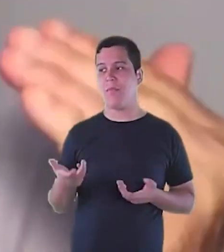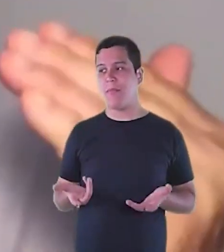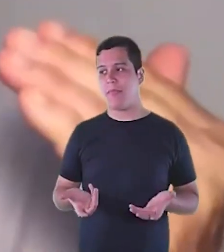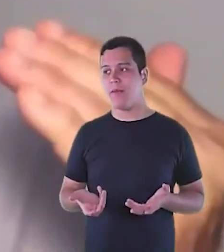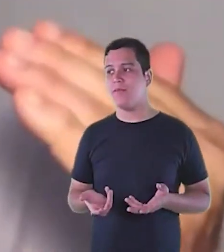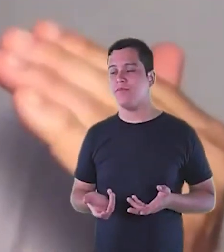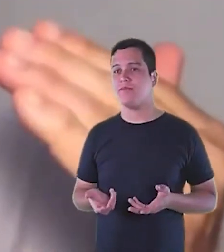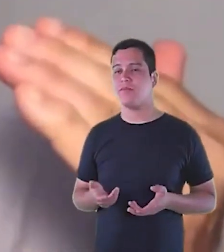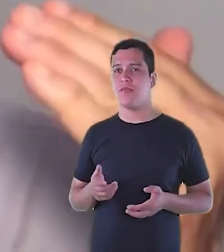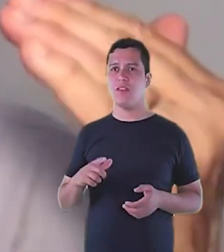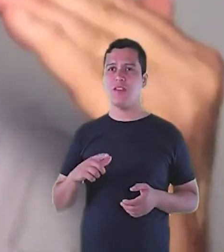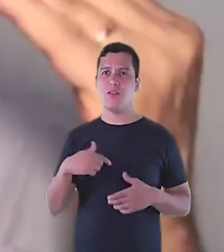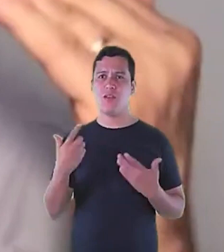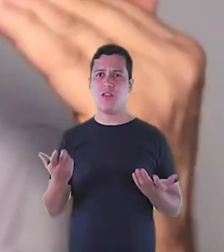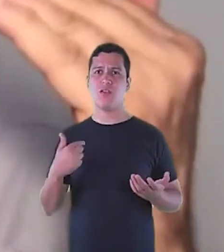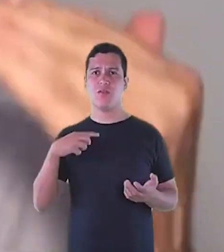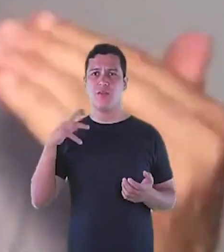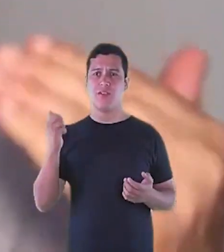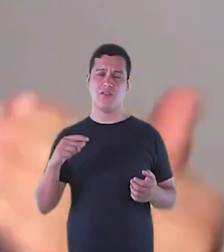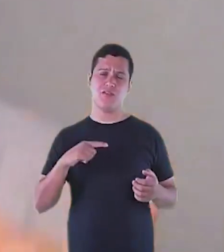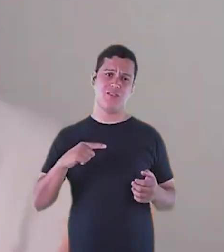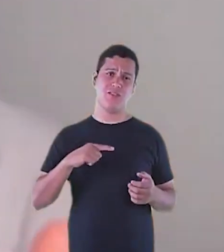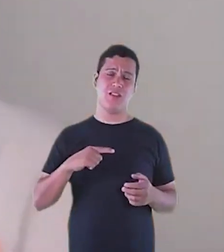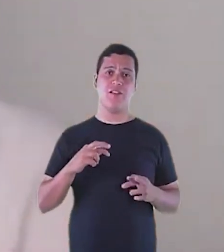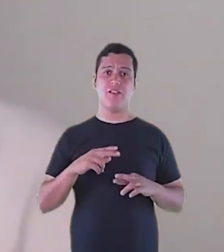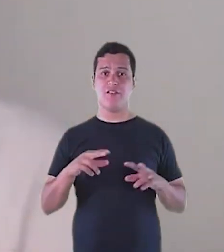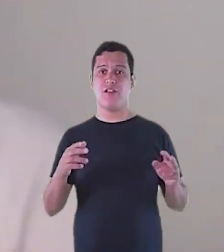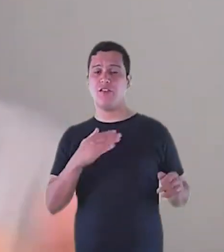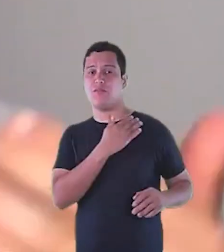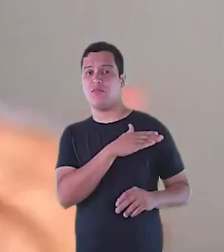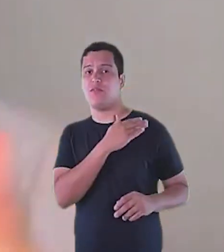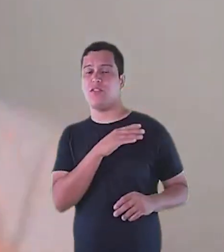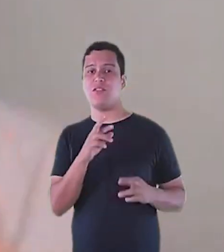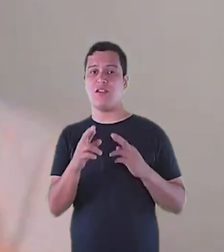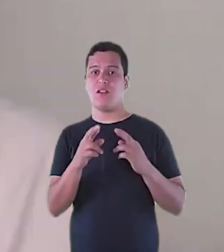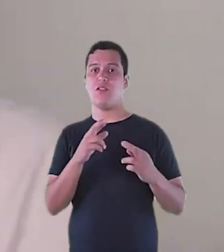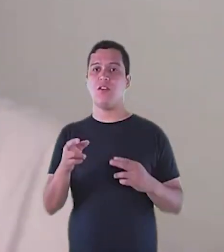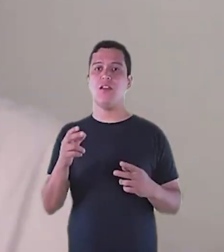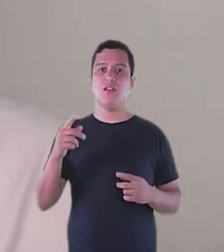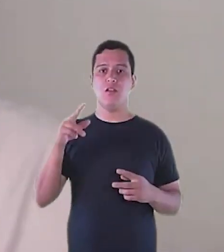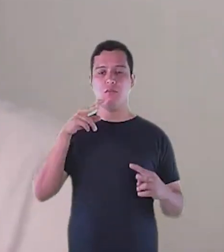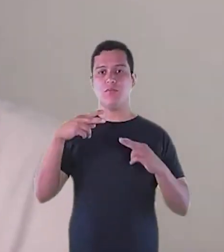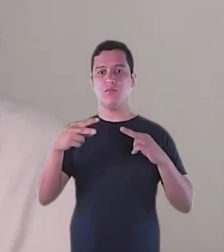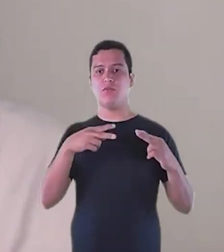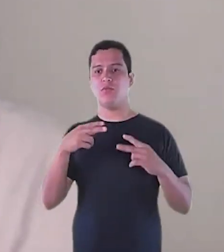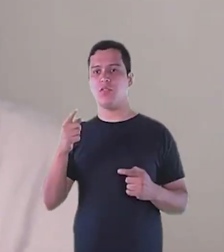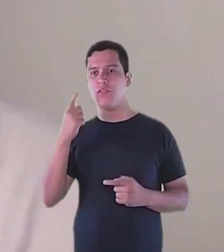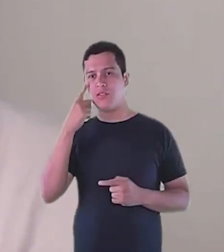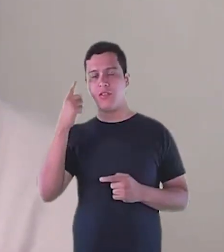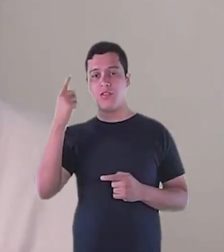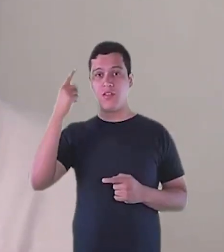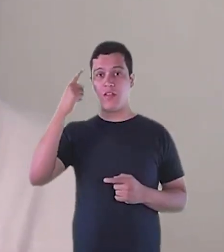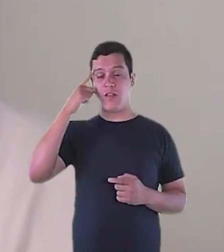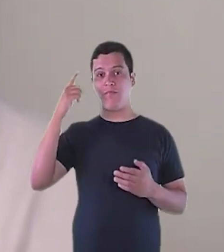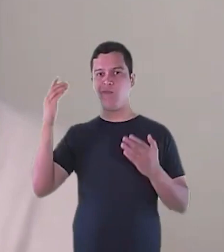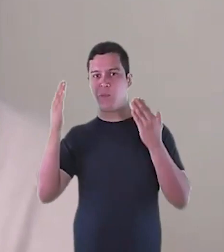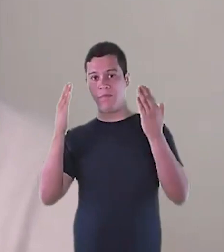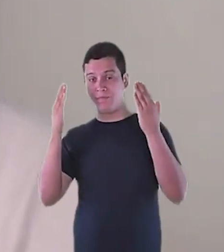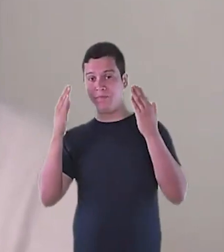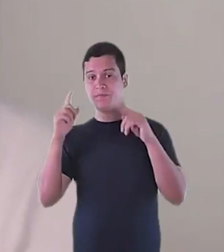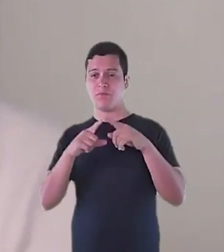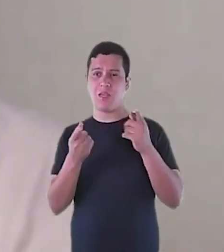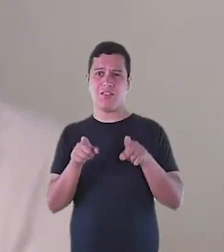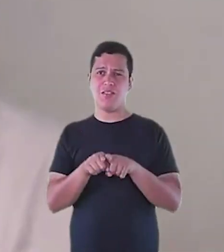atitude psicológica, né? De realmente achar que o negro é inferior e que o negro não merece as mesmas oportunidades. Então, eu diria que nós temos pela